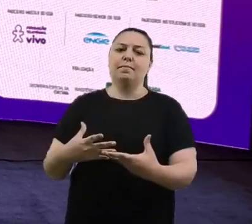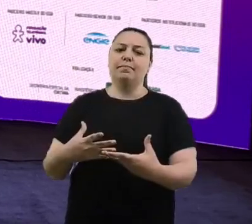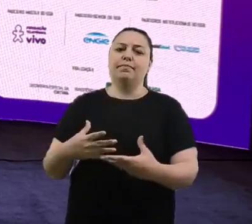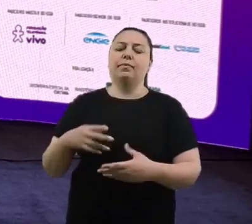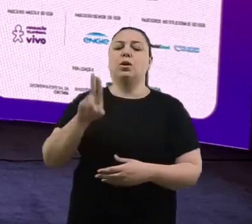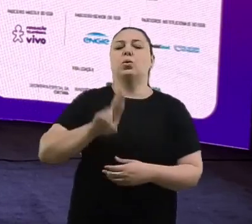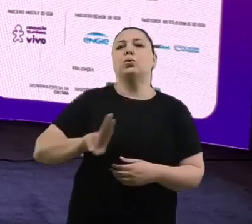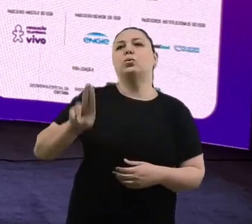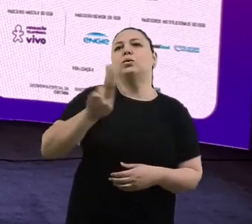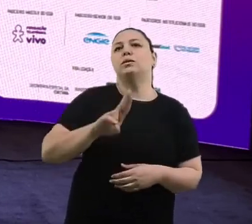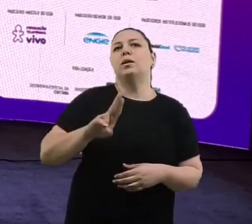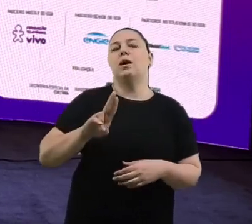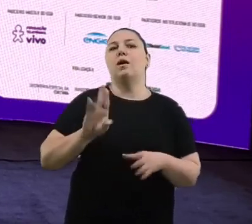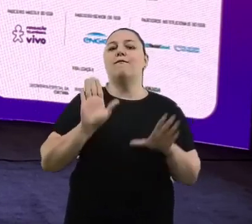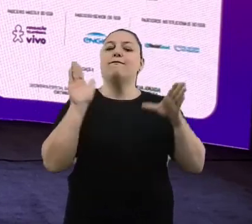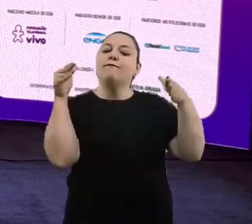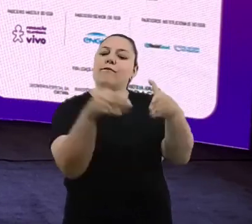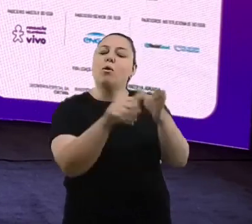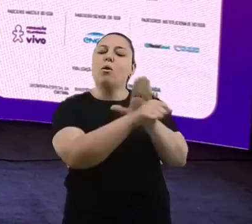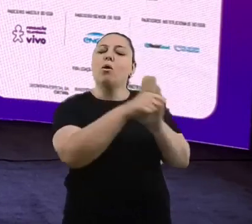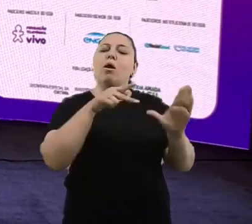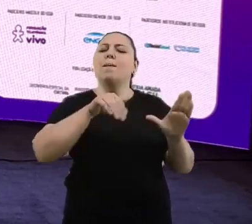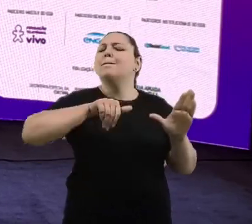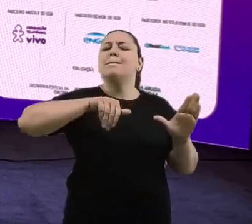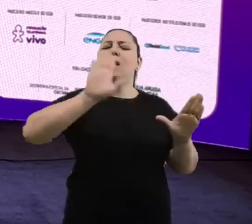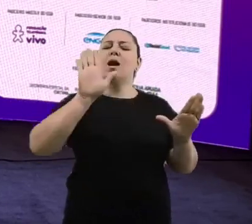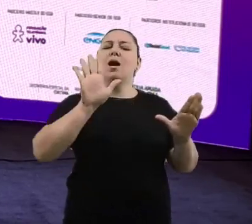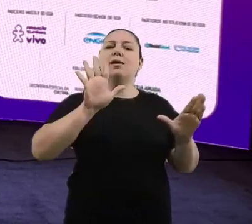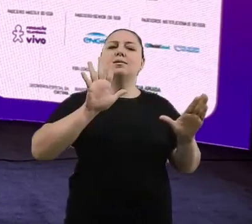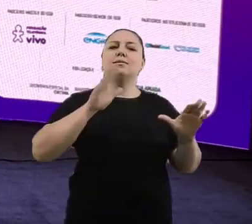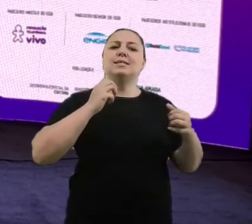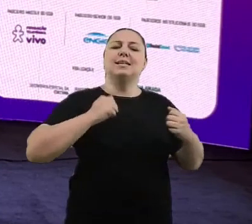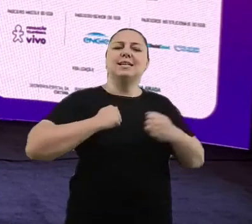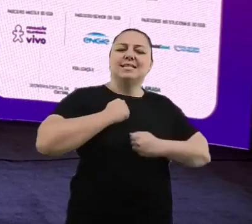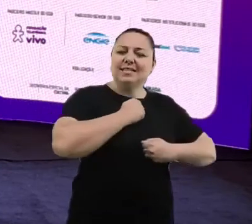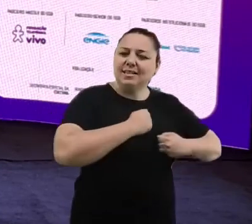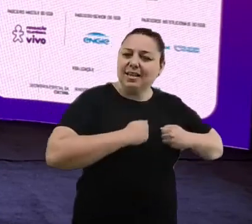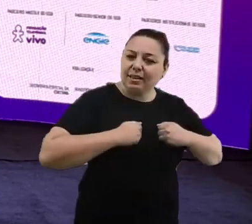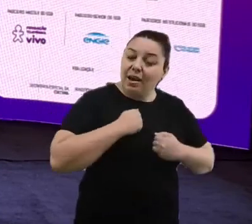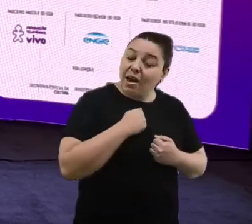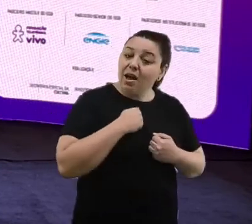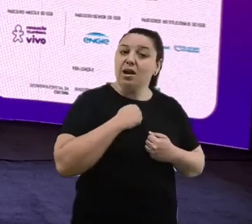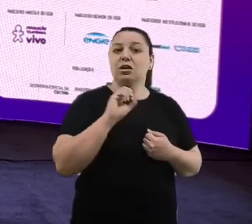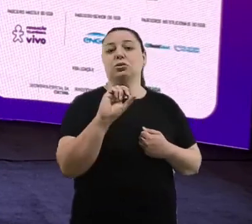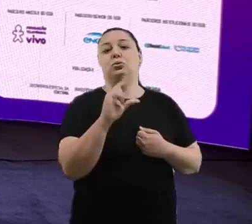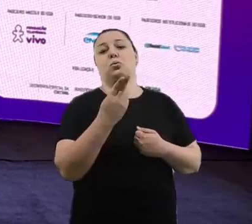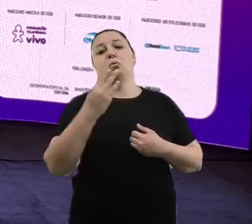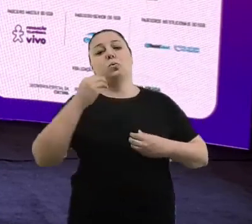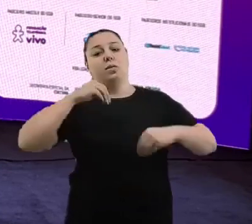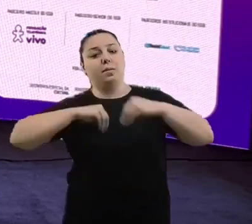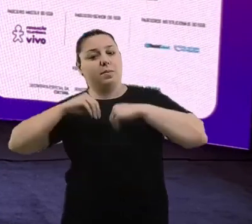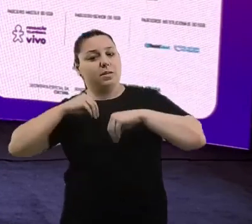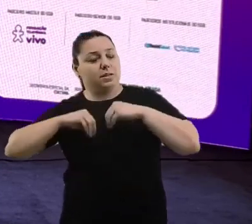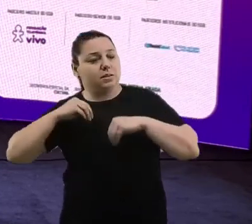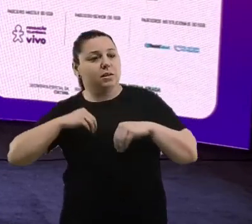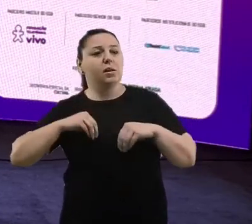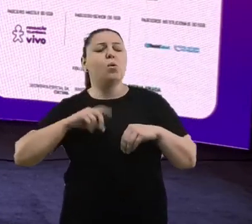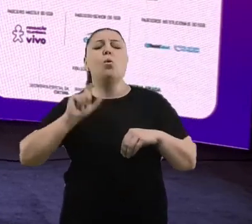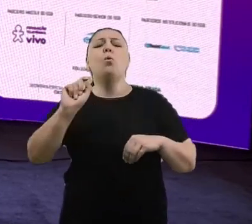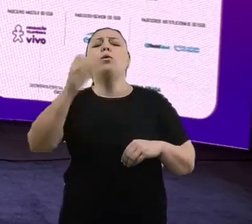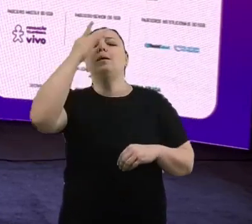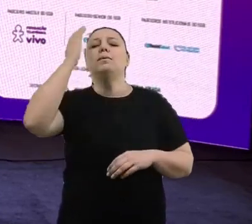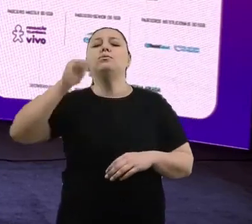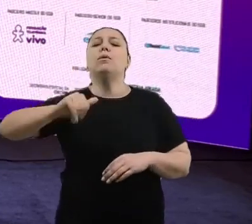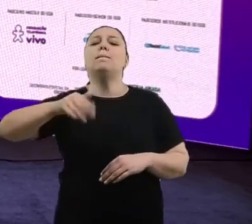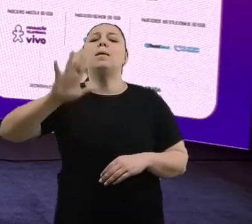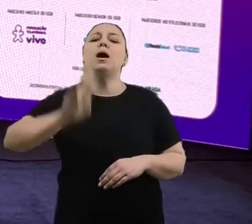ansiedade, depressão, enfim, para que estados emocionais que vocês sabem que as pessoas utilizam mais, né?